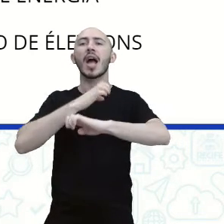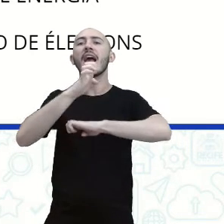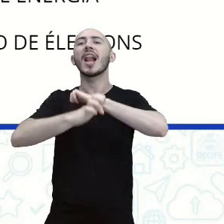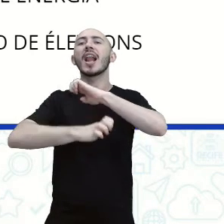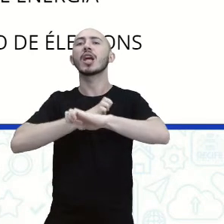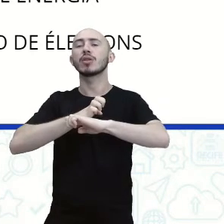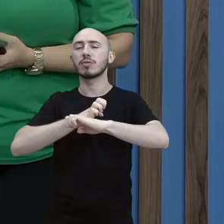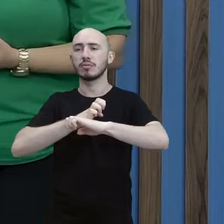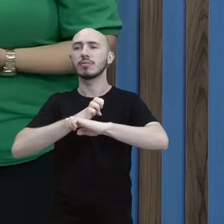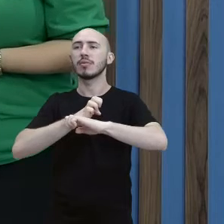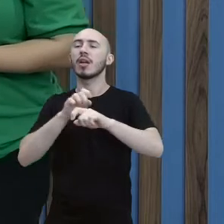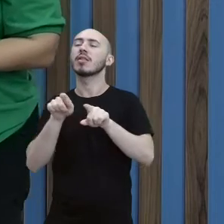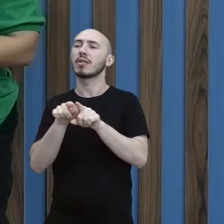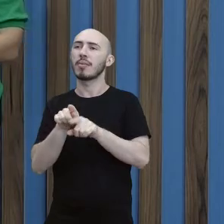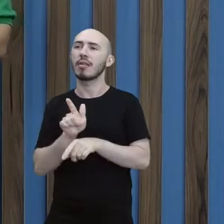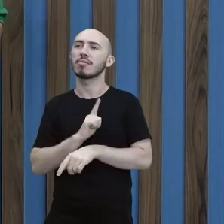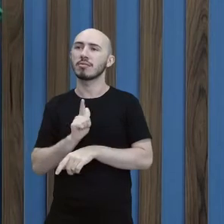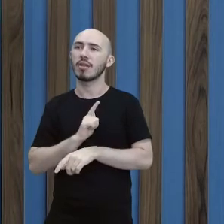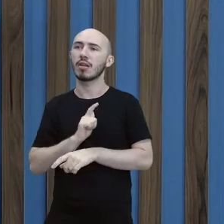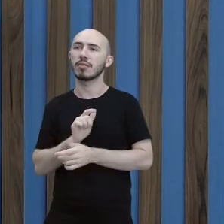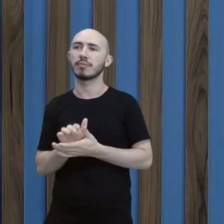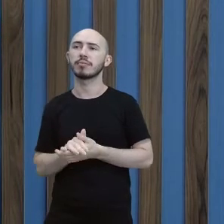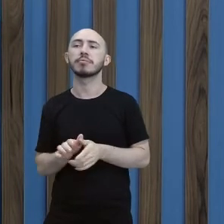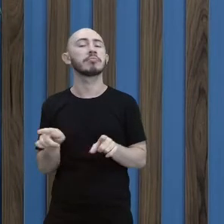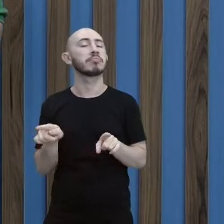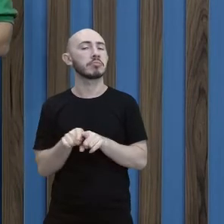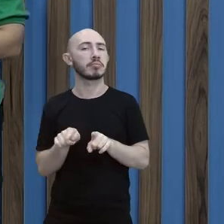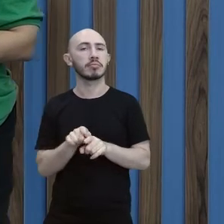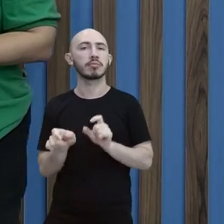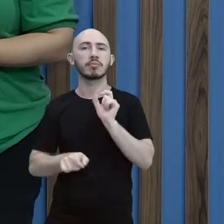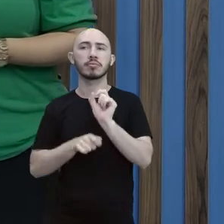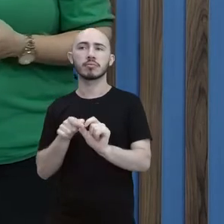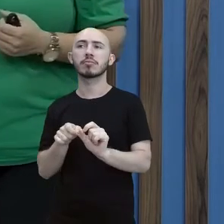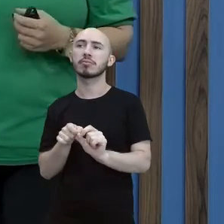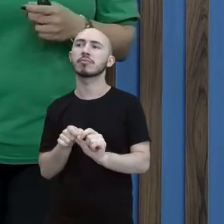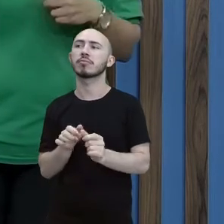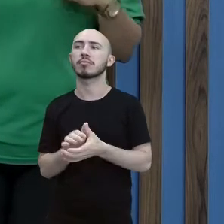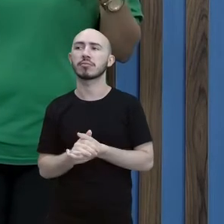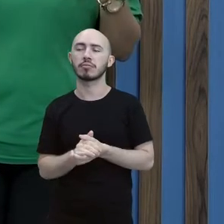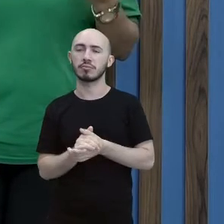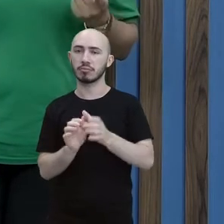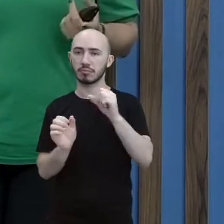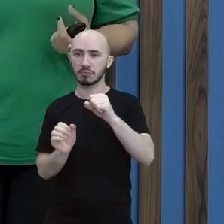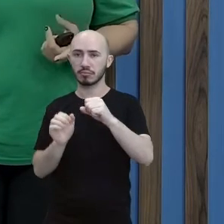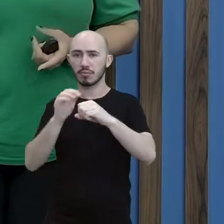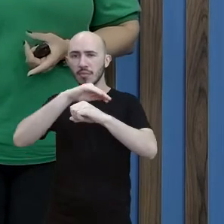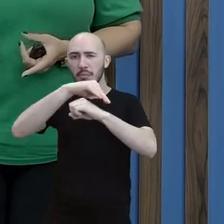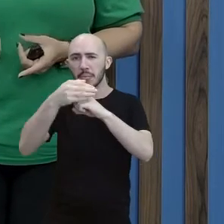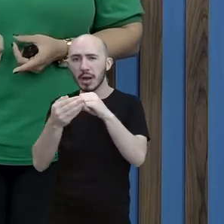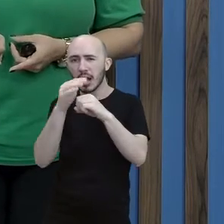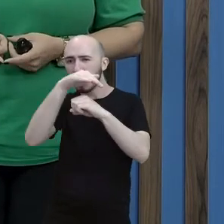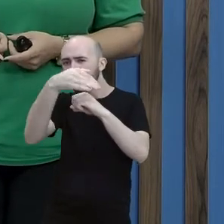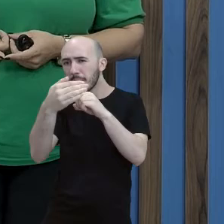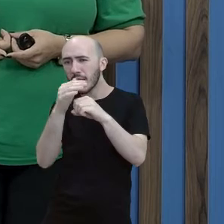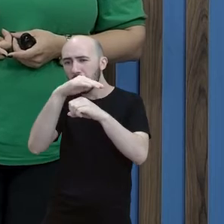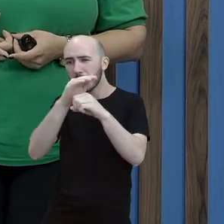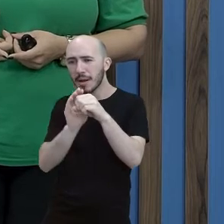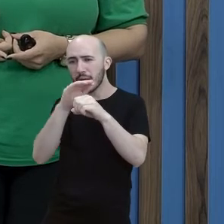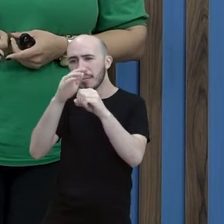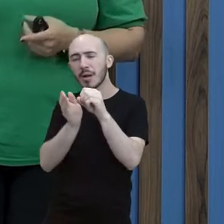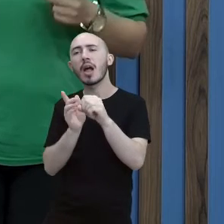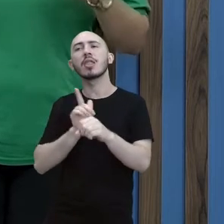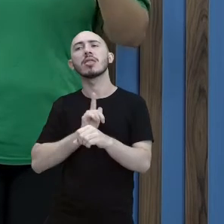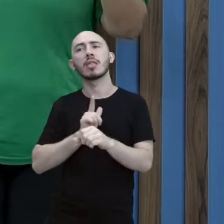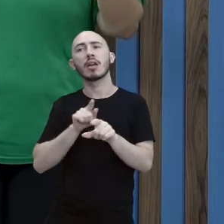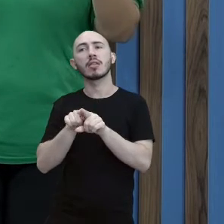de camada, né? E aí, além disso, cada camada vai apresentar um nível de energia. Olha aí,